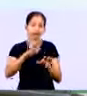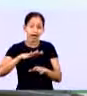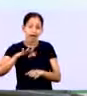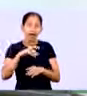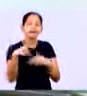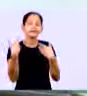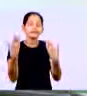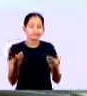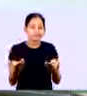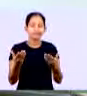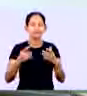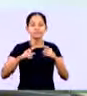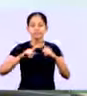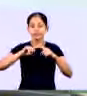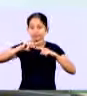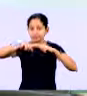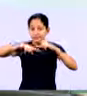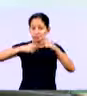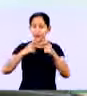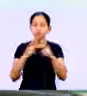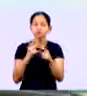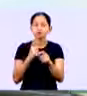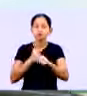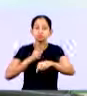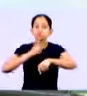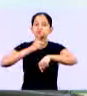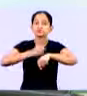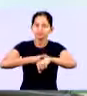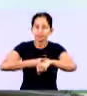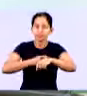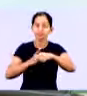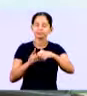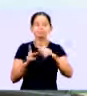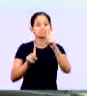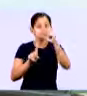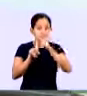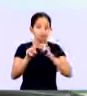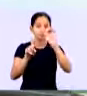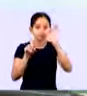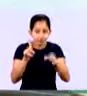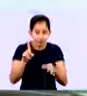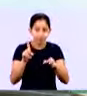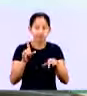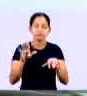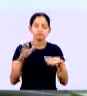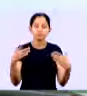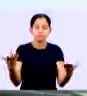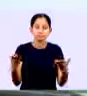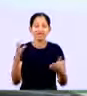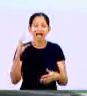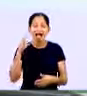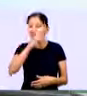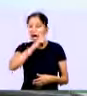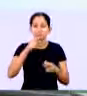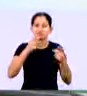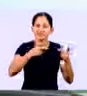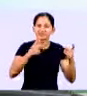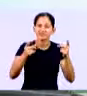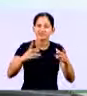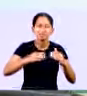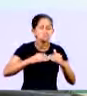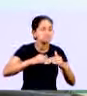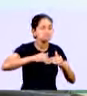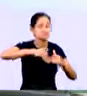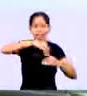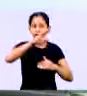para que, chegando esses períodos, chegando esses momentos de alto consumo, em que se está